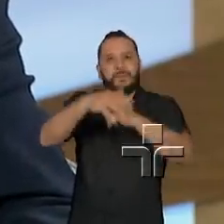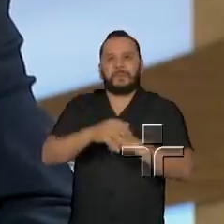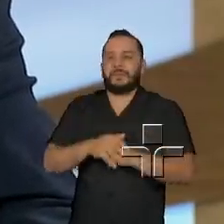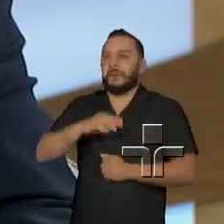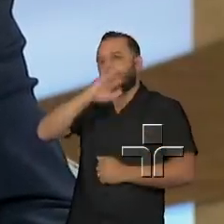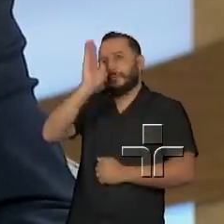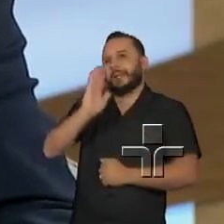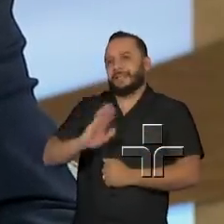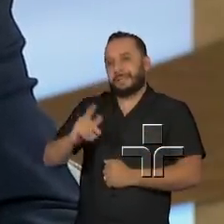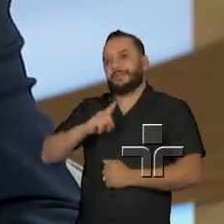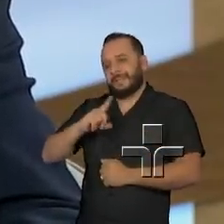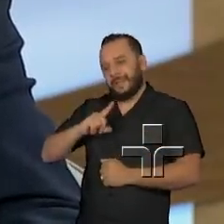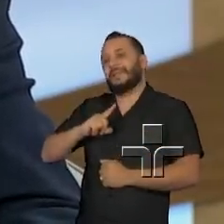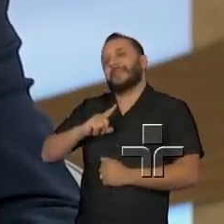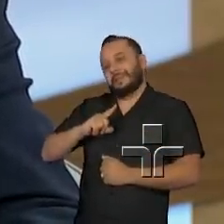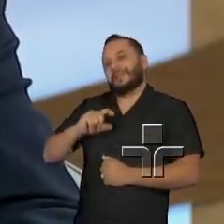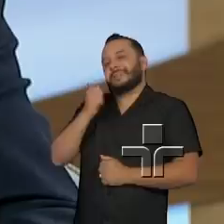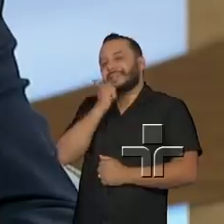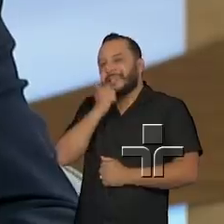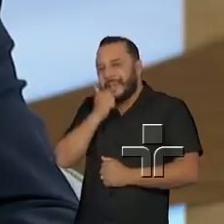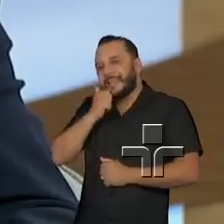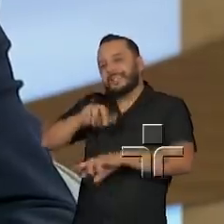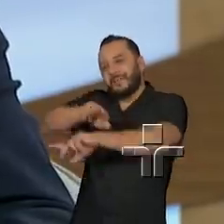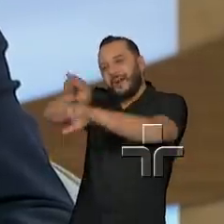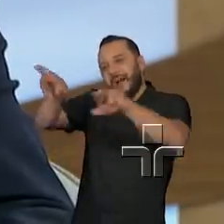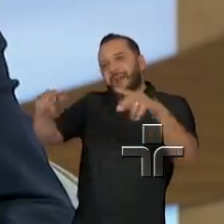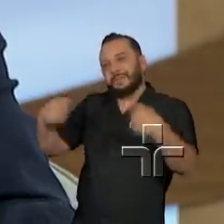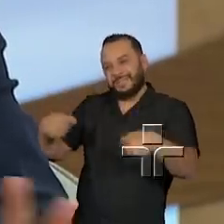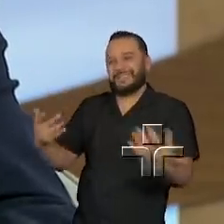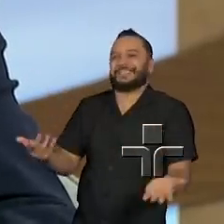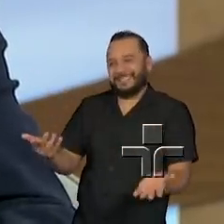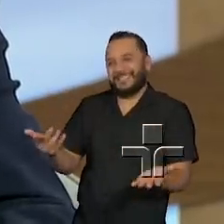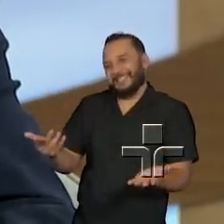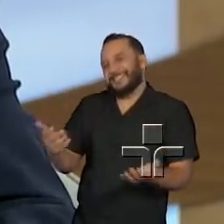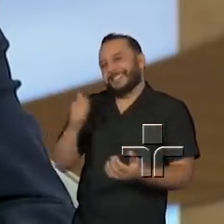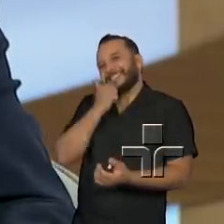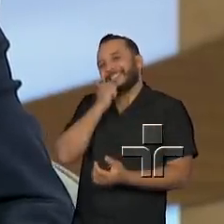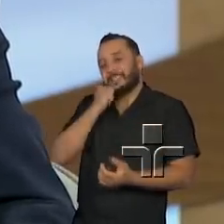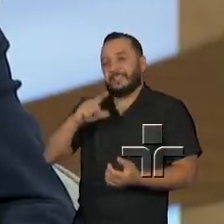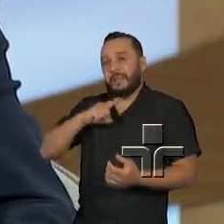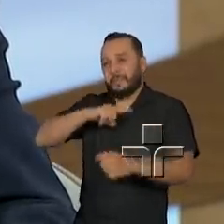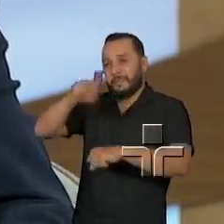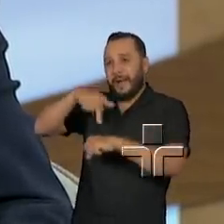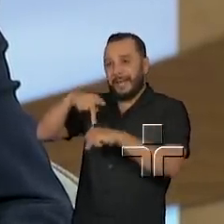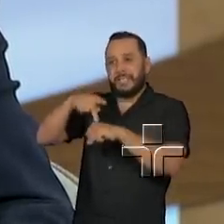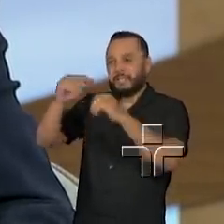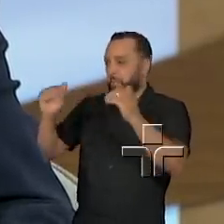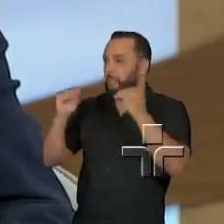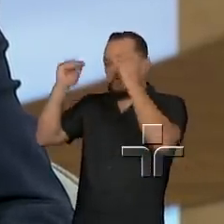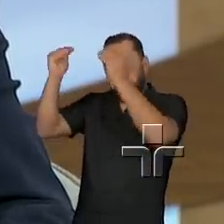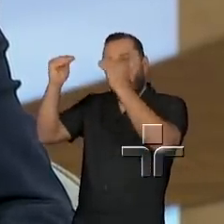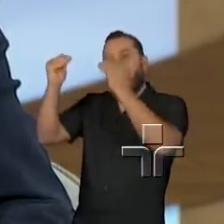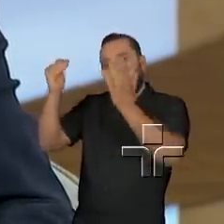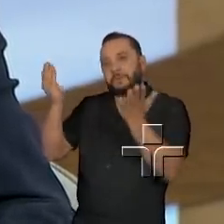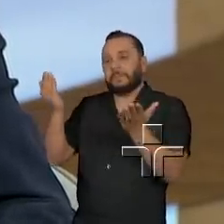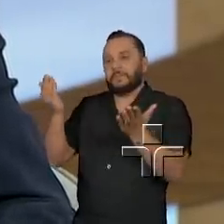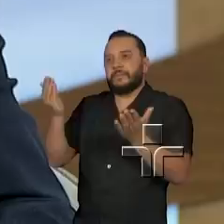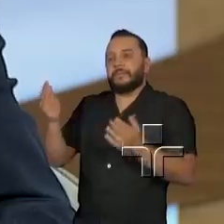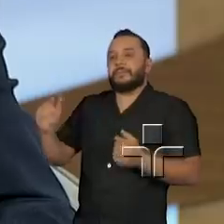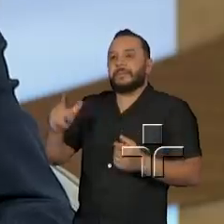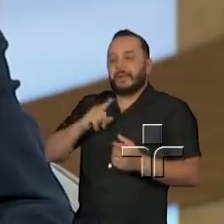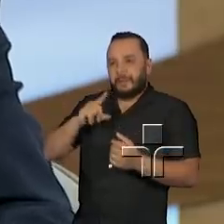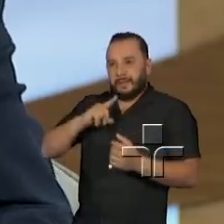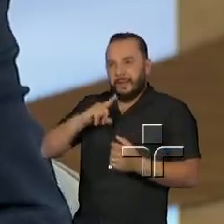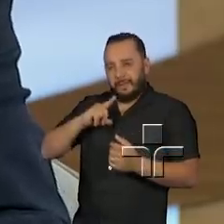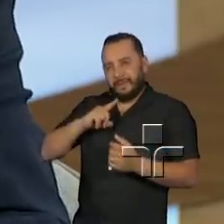espaço para muita ciência. Nós precisamos de muita ciência. É um dos países que tem, dos grandes países do mundo, é um dos que tem o menor número de cientistas